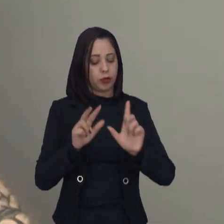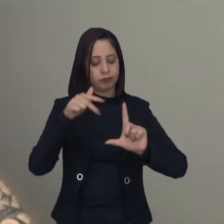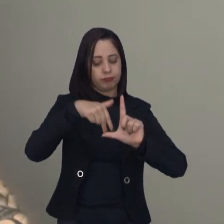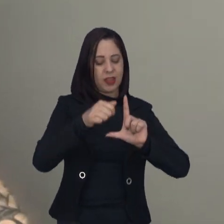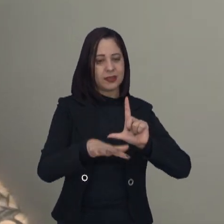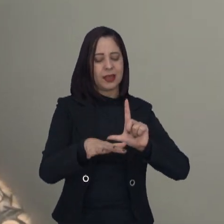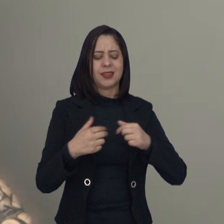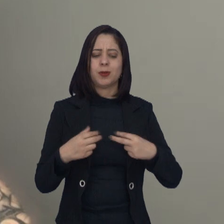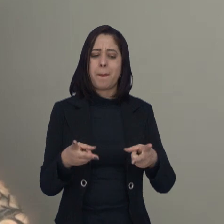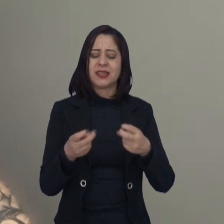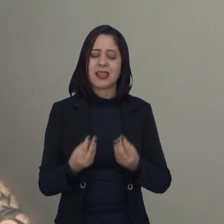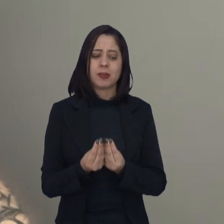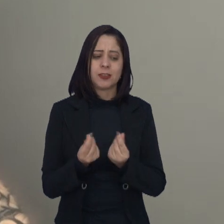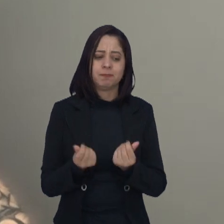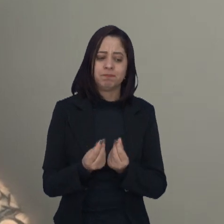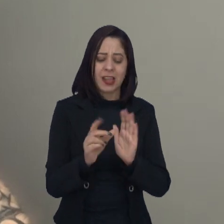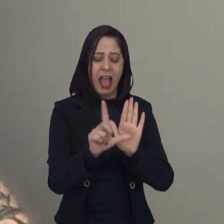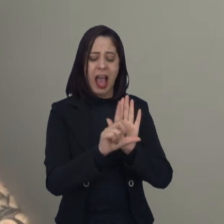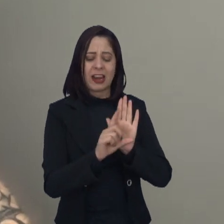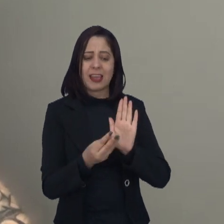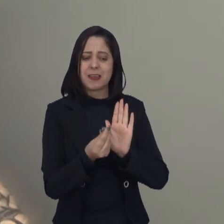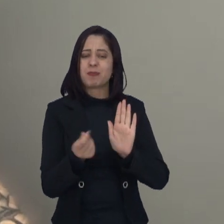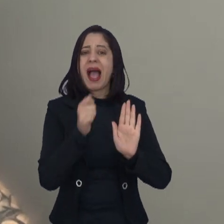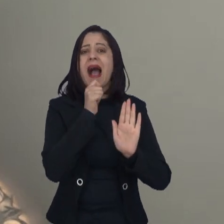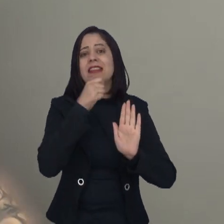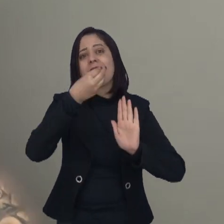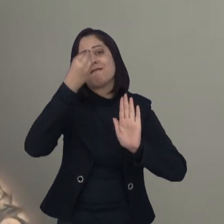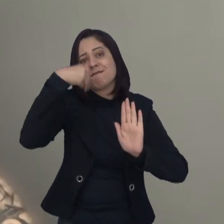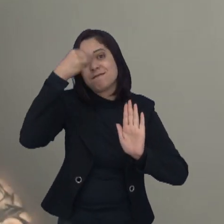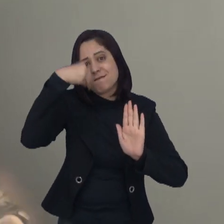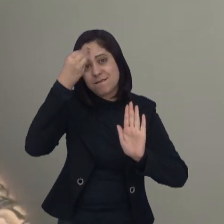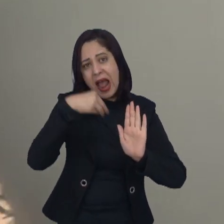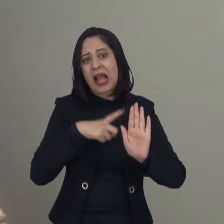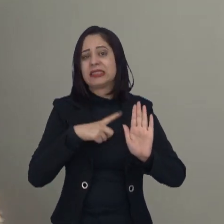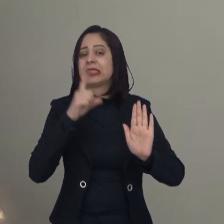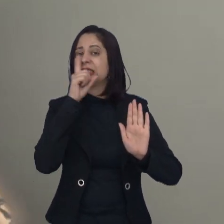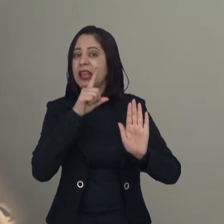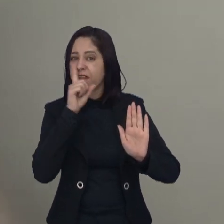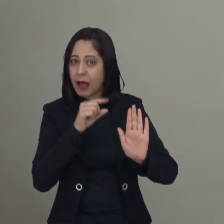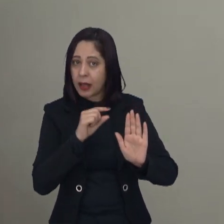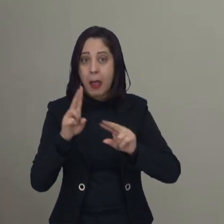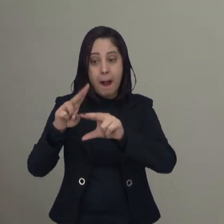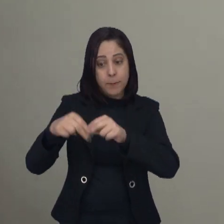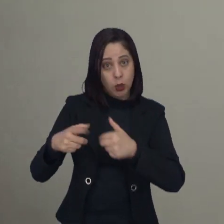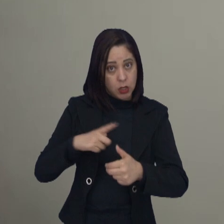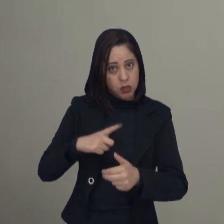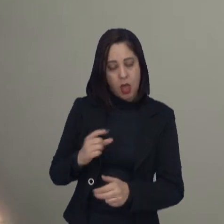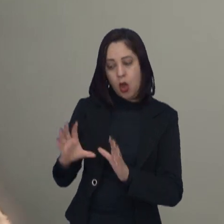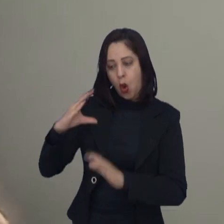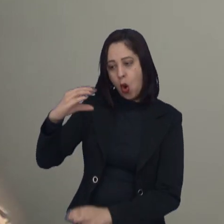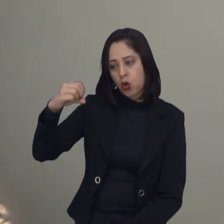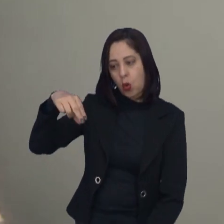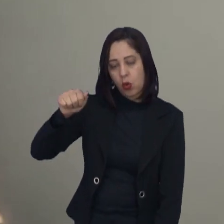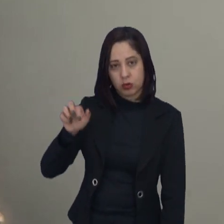falta ainda muito uma legislação específica sobre esse tipo de divulgação. Então, a gente tem o CONAR aí para servir para a gente como norte, mas